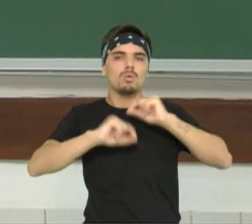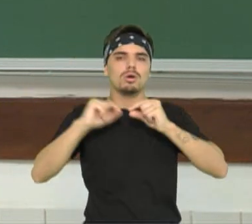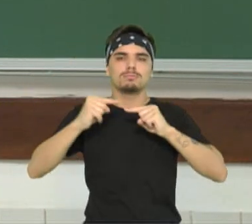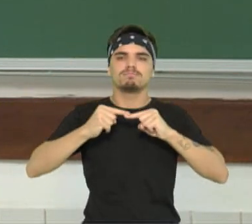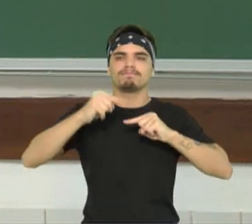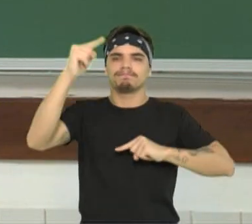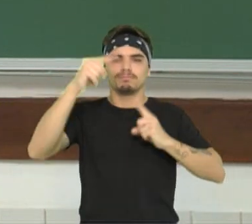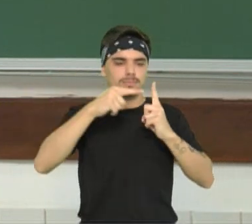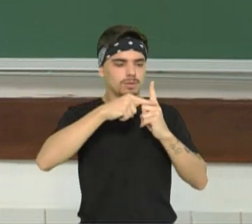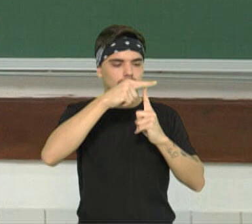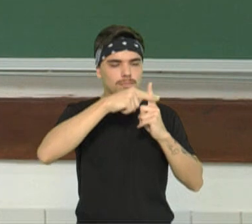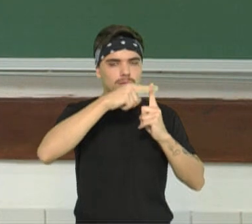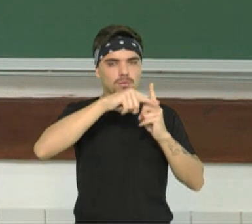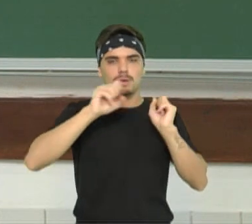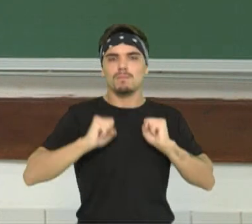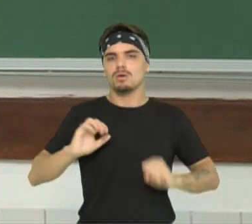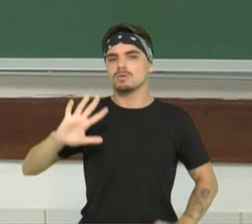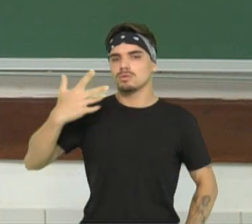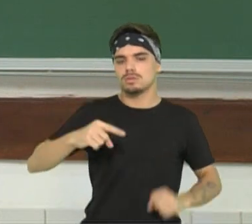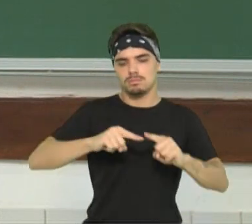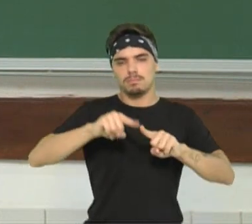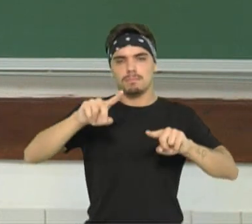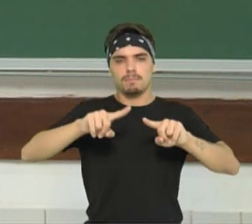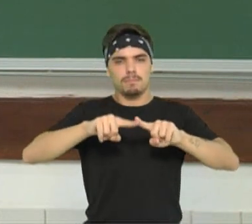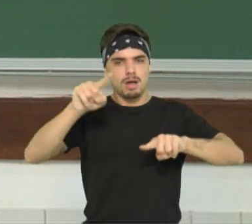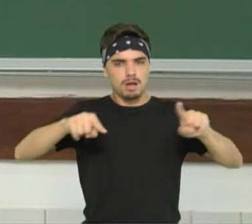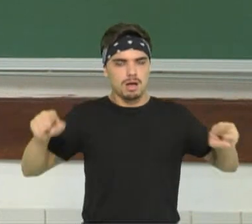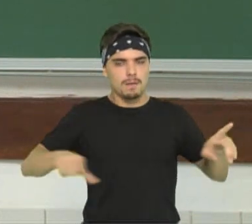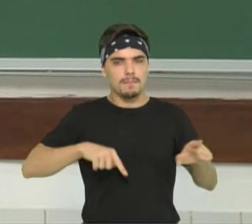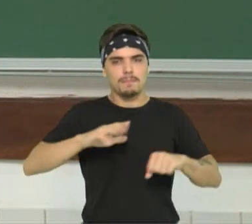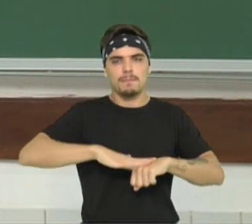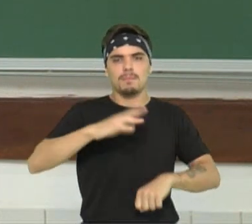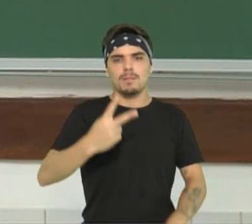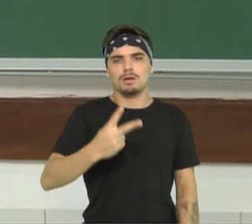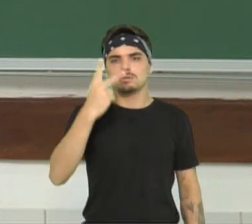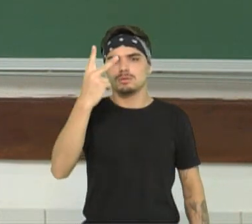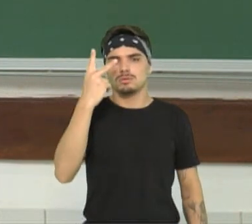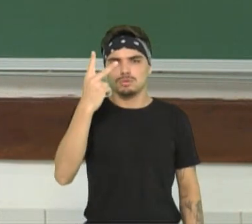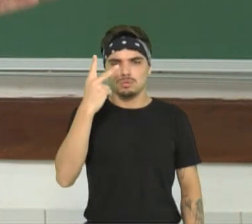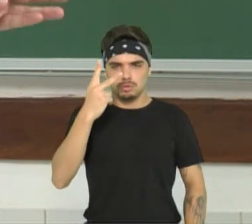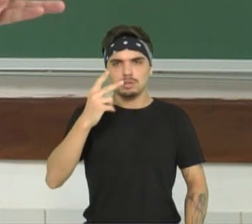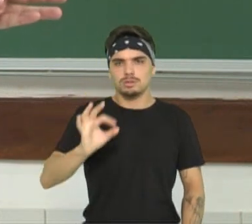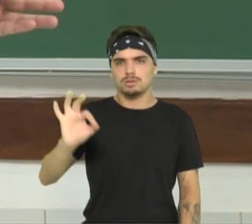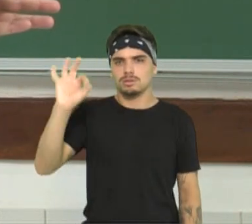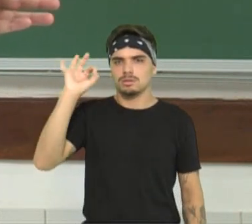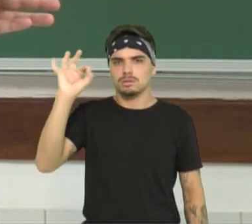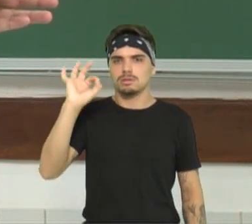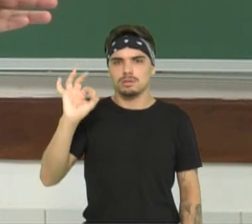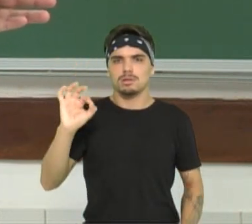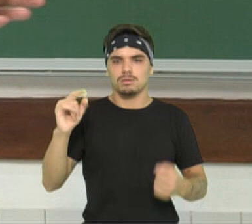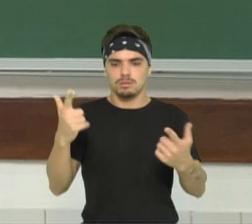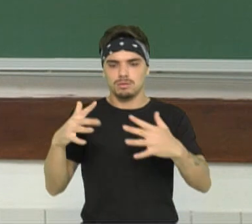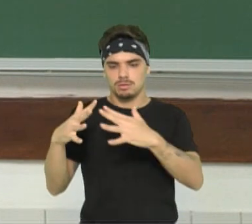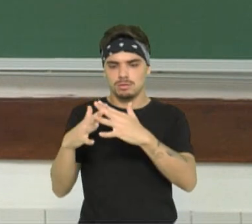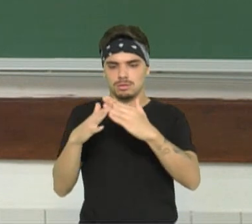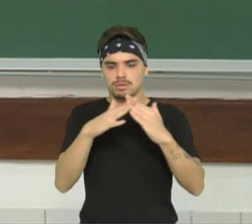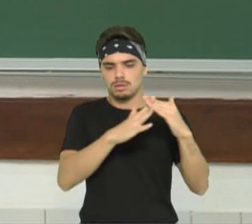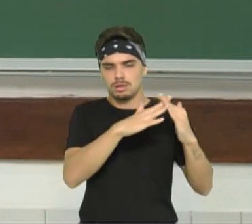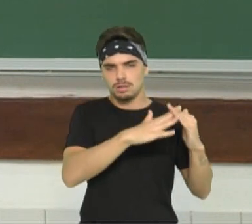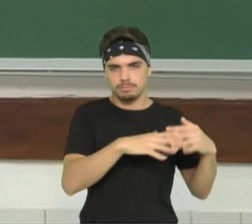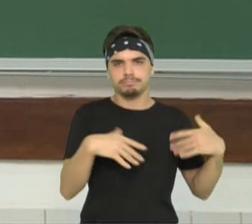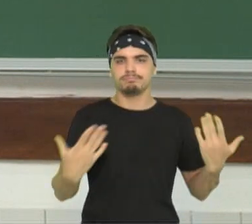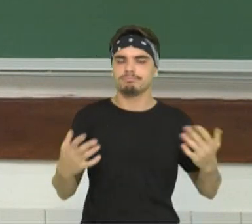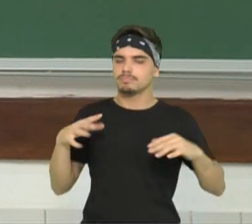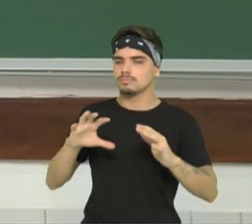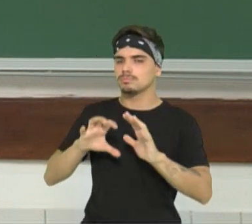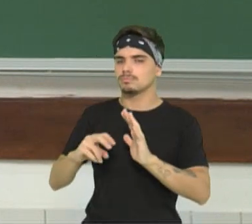dessa temperatura. Ela pode variar para mais de 2 graus de diferença entre as áreas periféricas. Isso